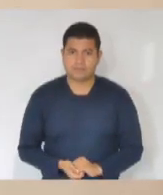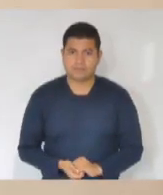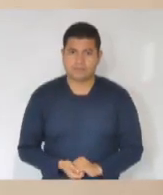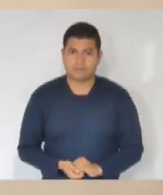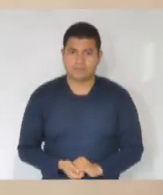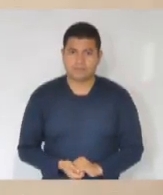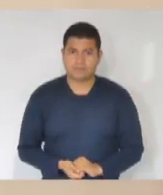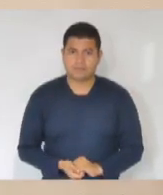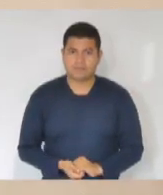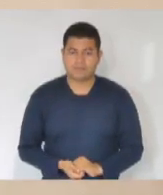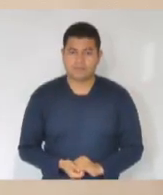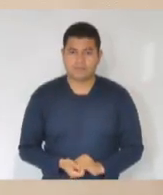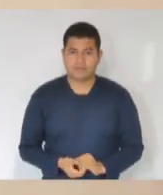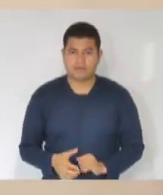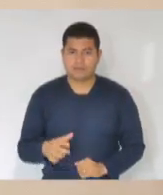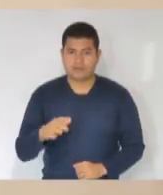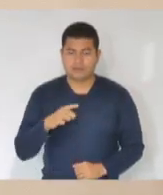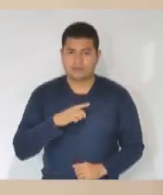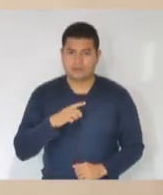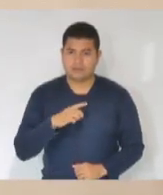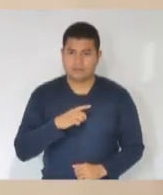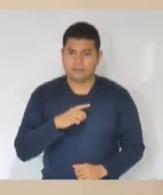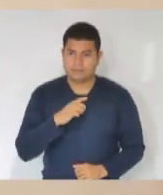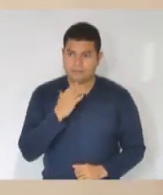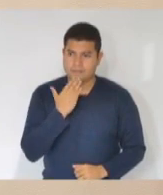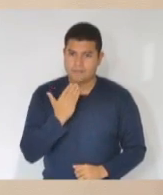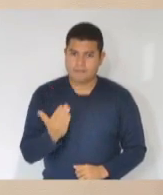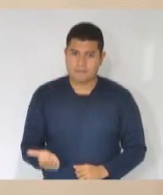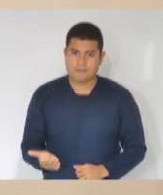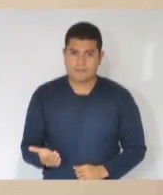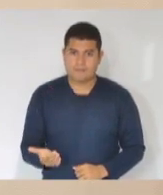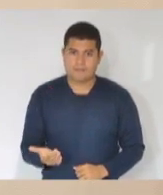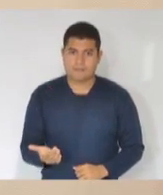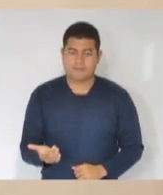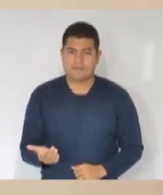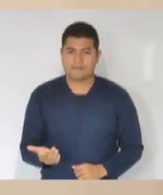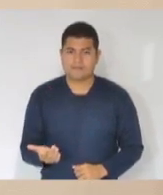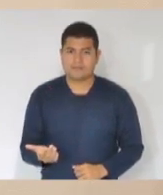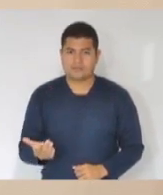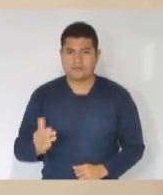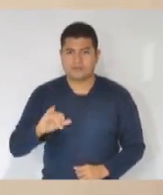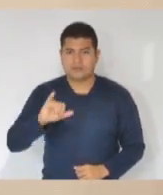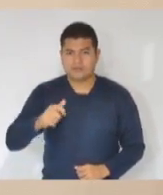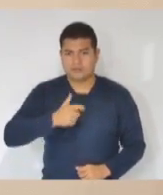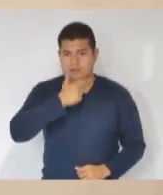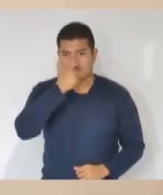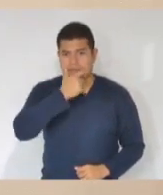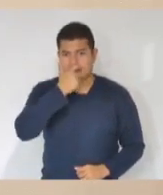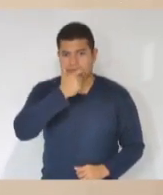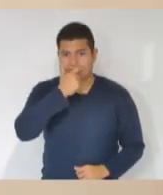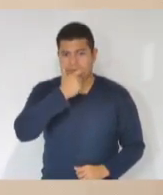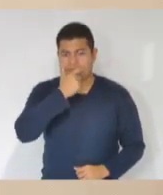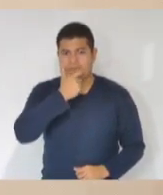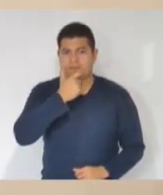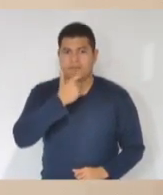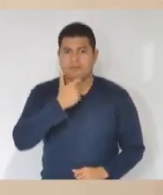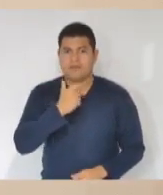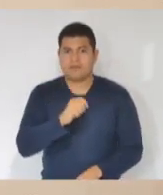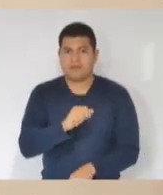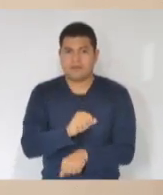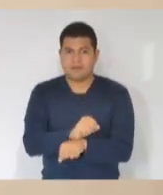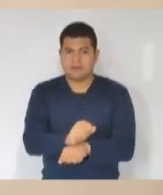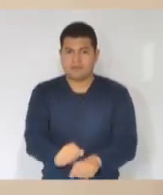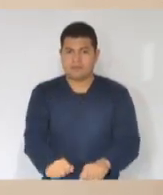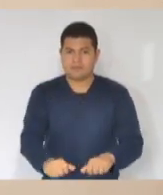a requerimento do deputado Jerry Comper, a presidência suspende a sessão por